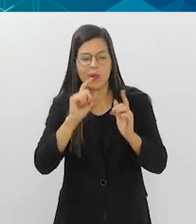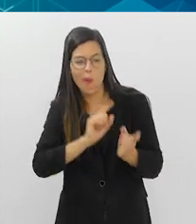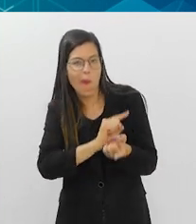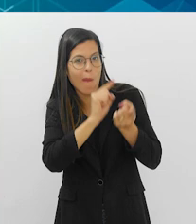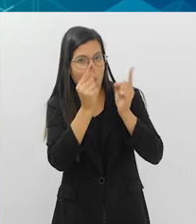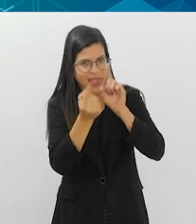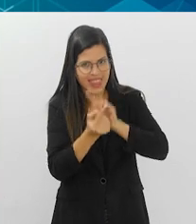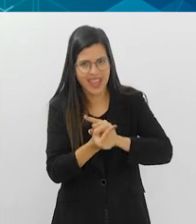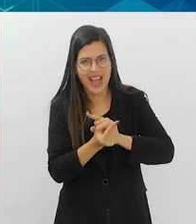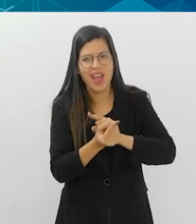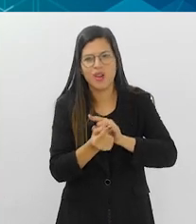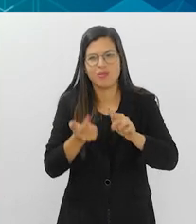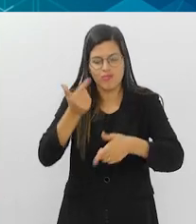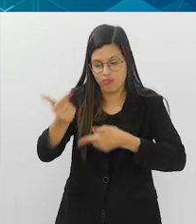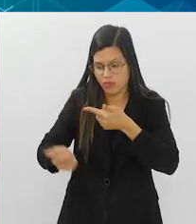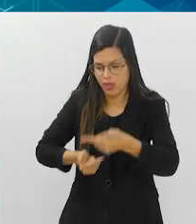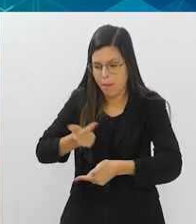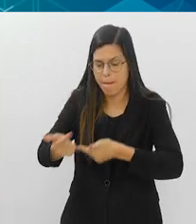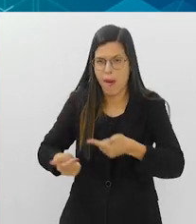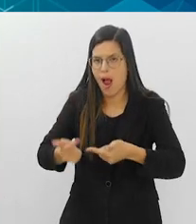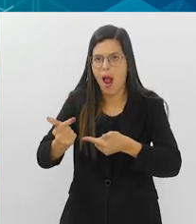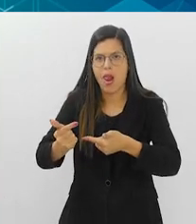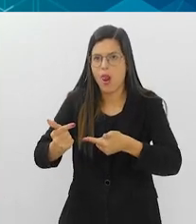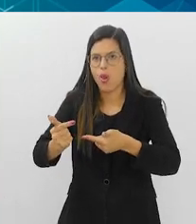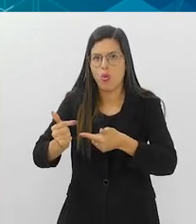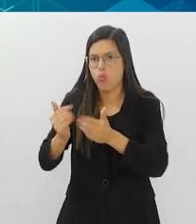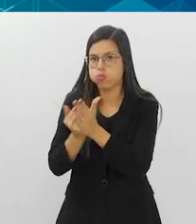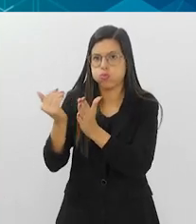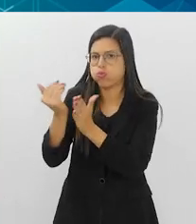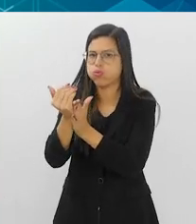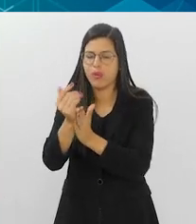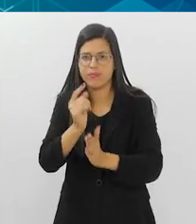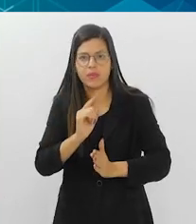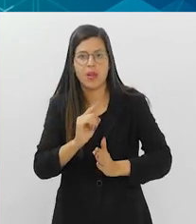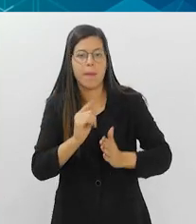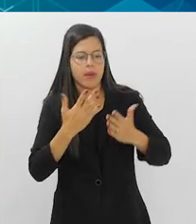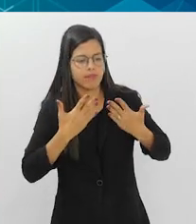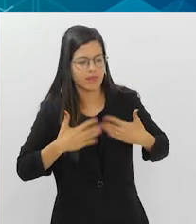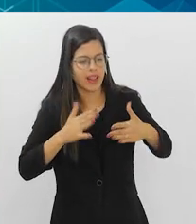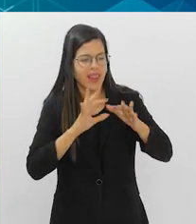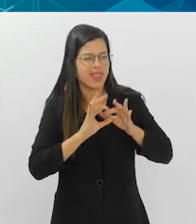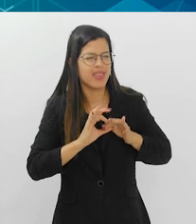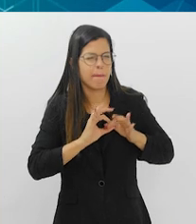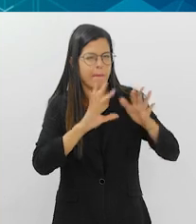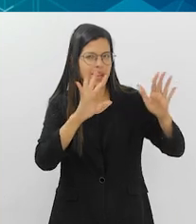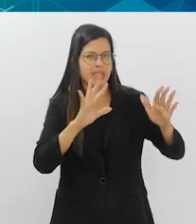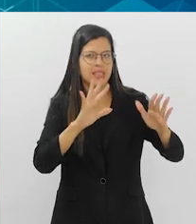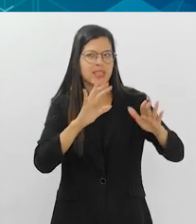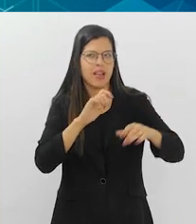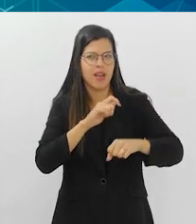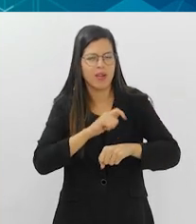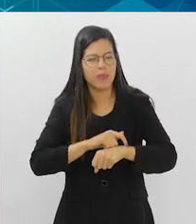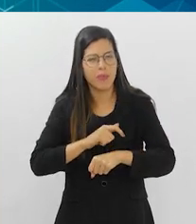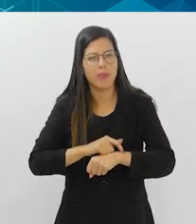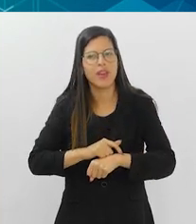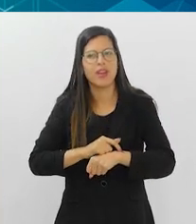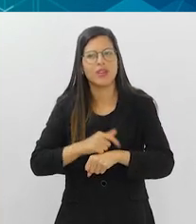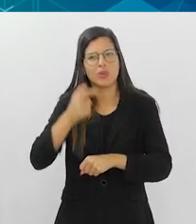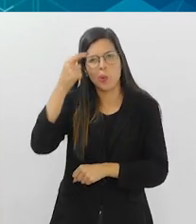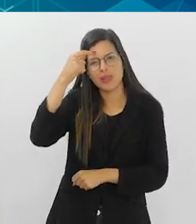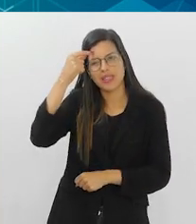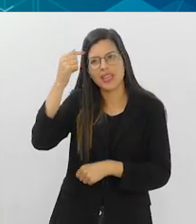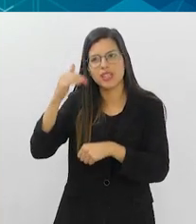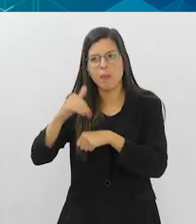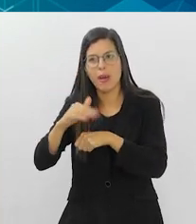nessa contracultura do trabalho excessivo, do workaholic e do esgotamento para realmente libertar um tempo e ser